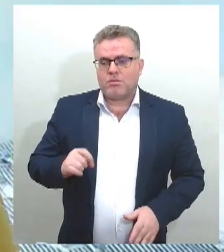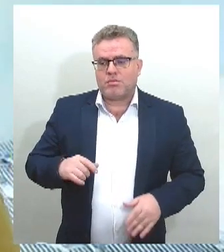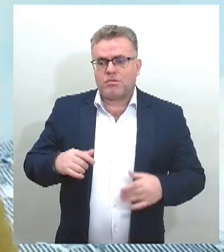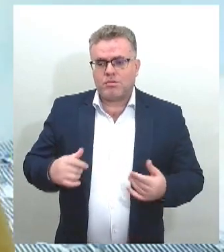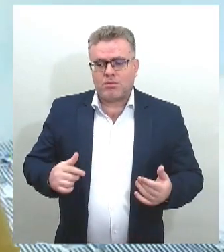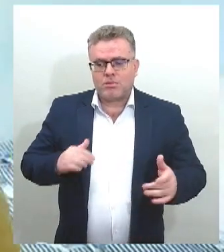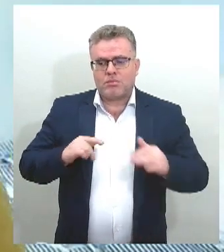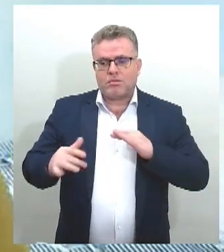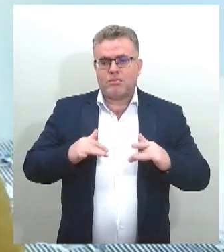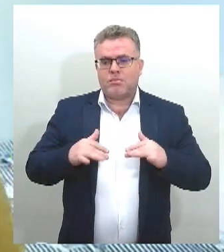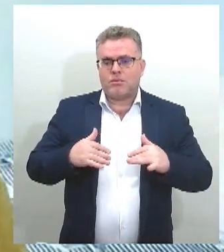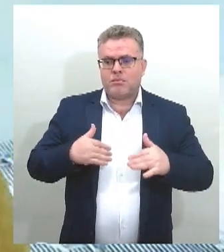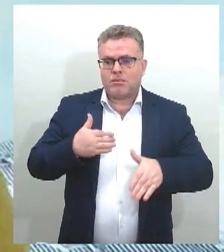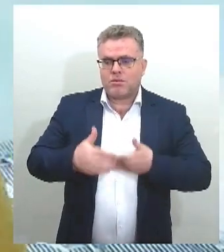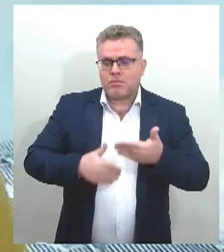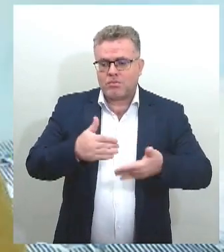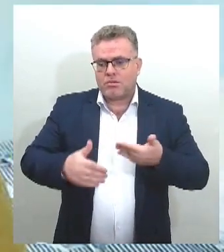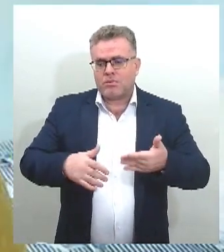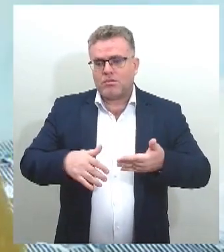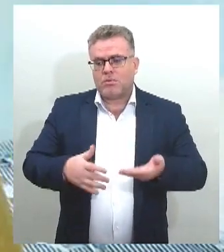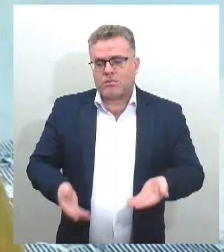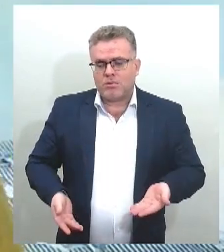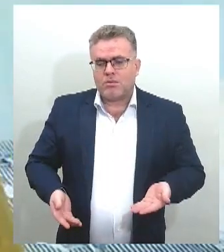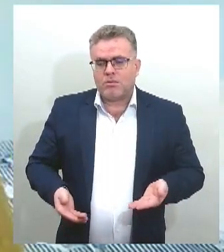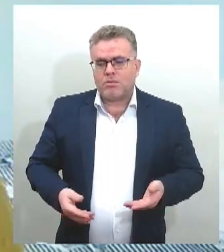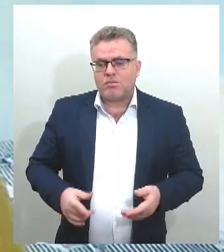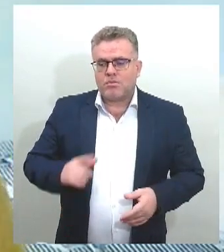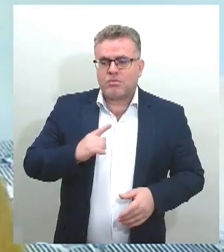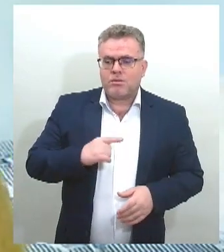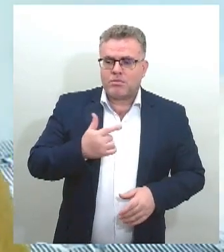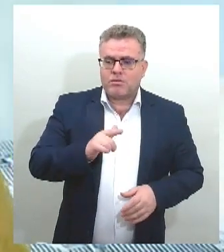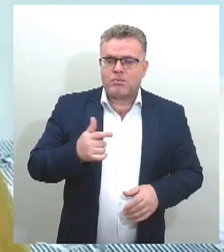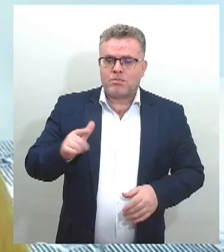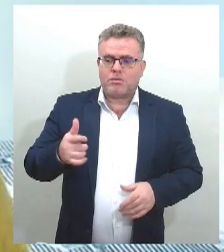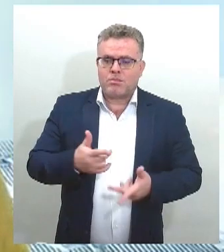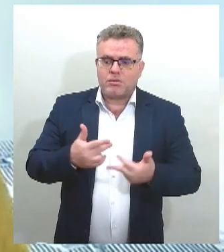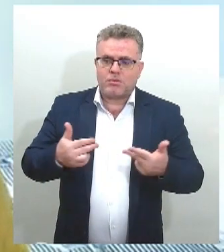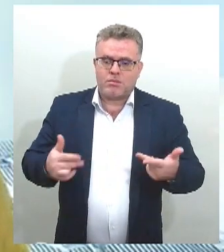dividir o espaço com ex-monarquistas que aderiram